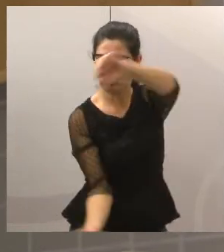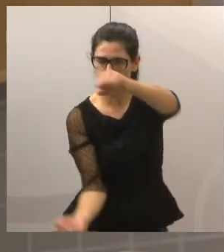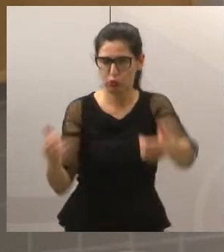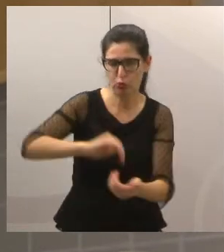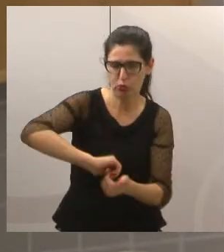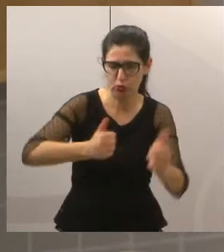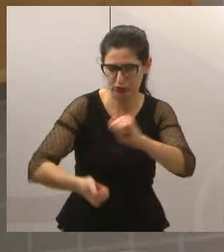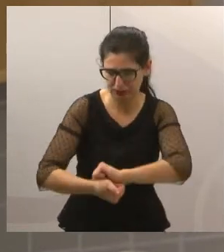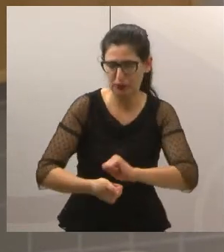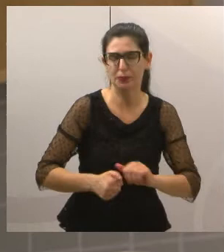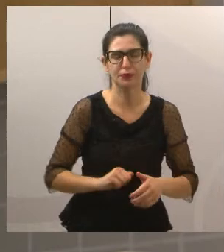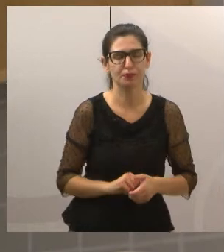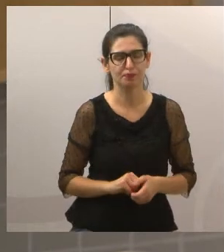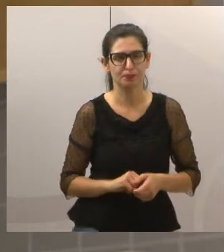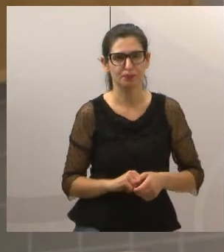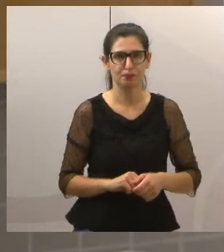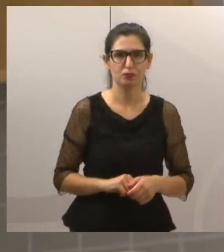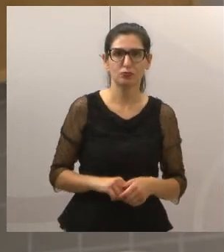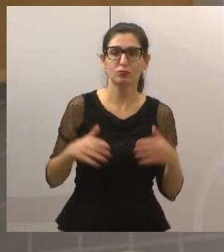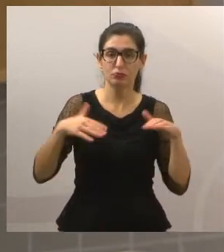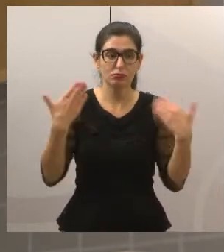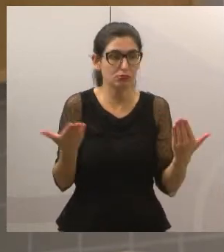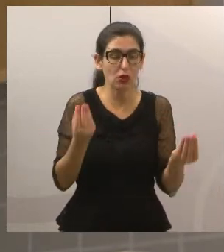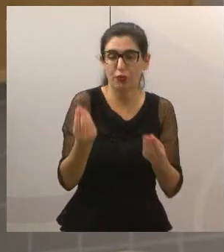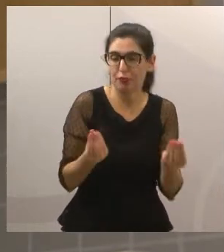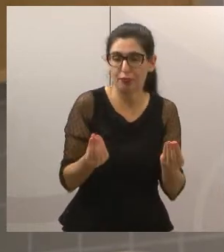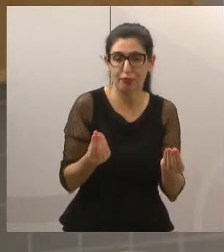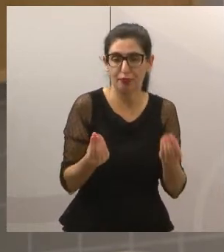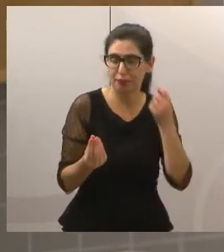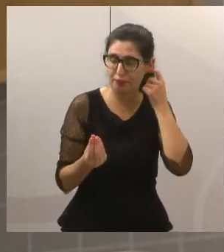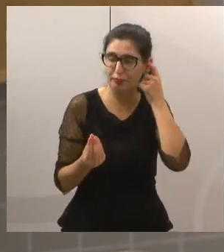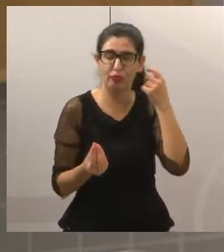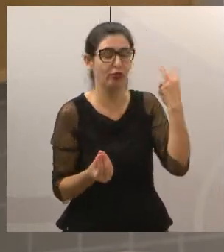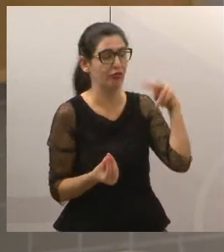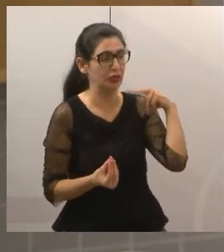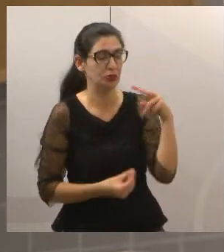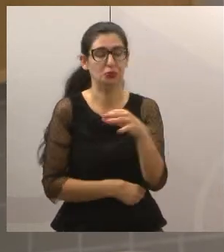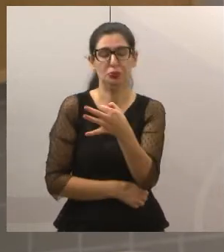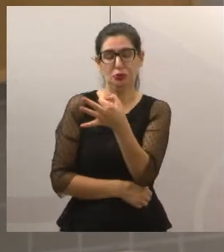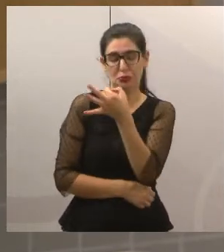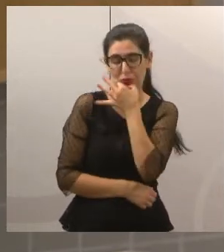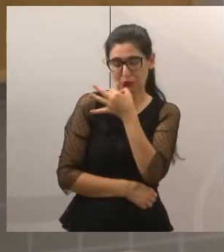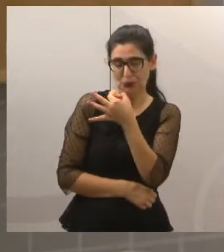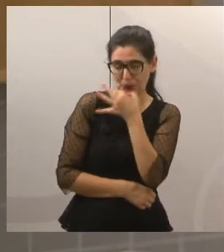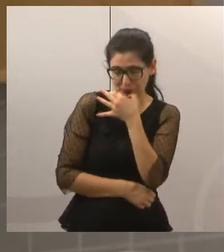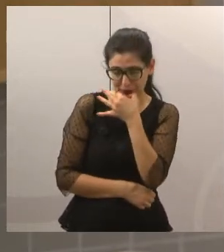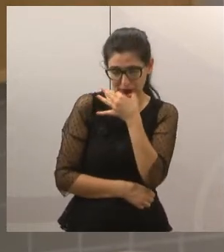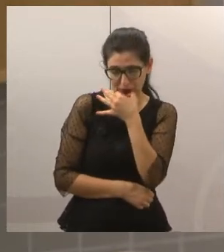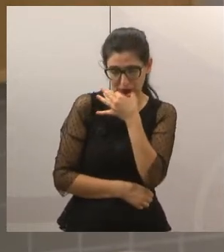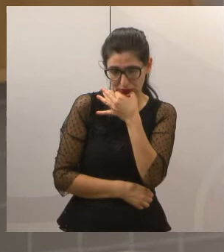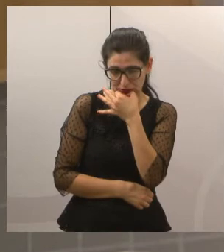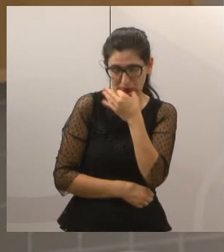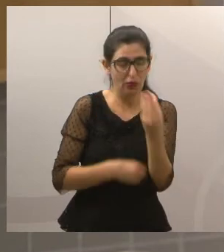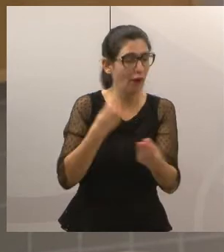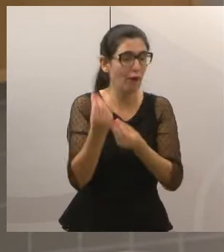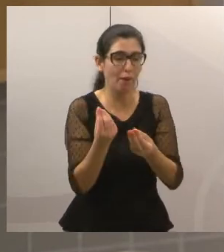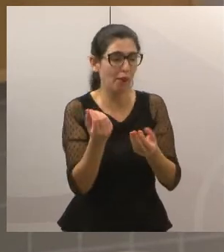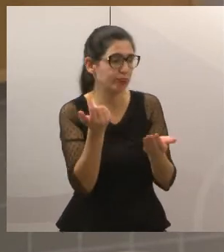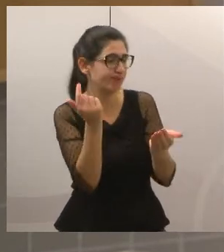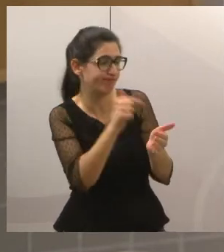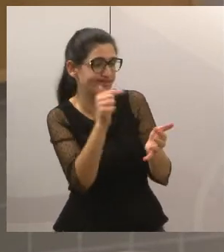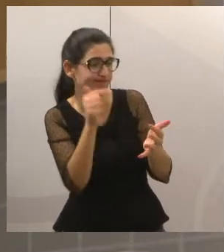para o próximo ano para complementar a academia, ou se o vereador quer optar por uma outra. Então, a gente vai devolver